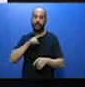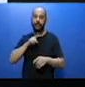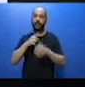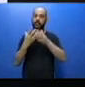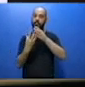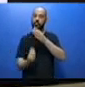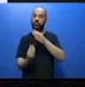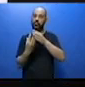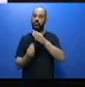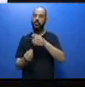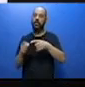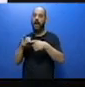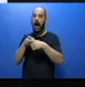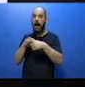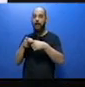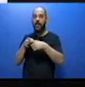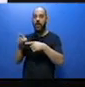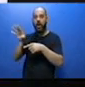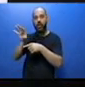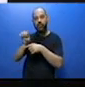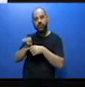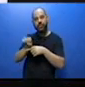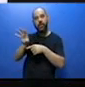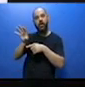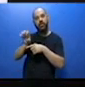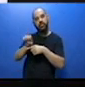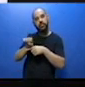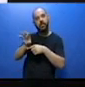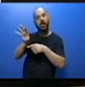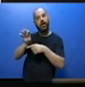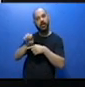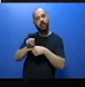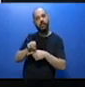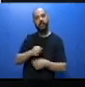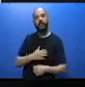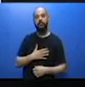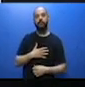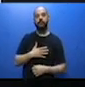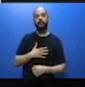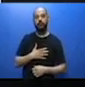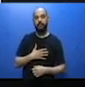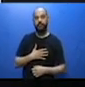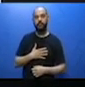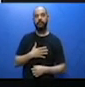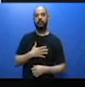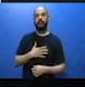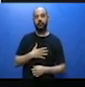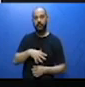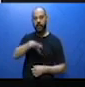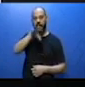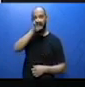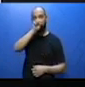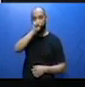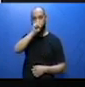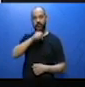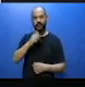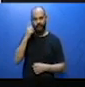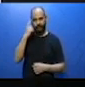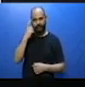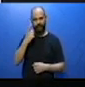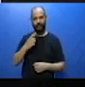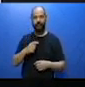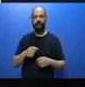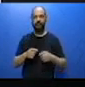pele, ela consegue absorver, fazer a respiração. Os túneis cavados pelas minhocas